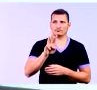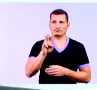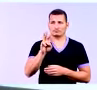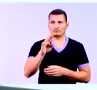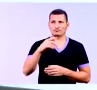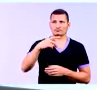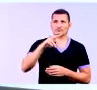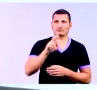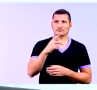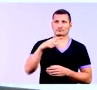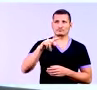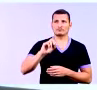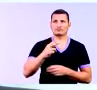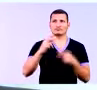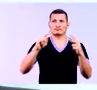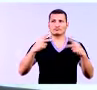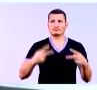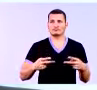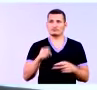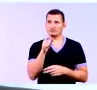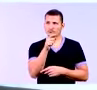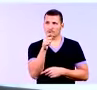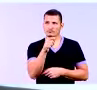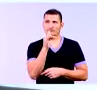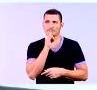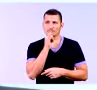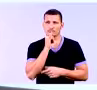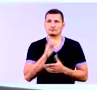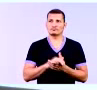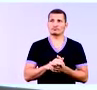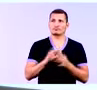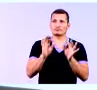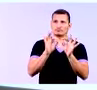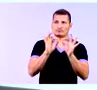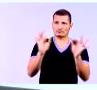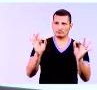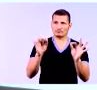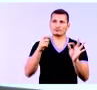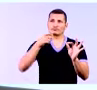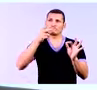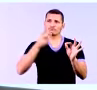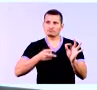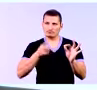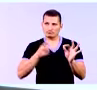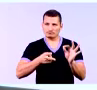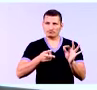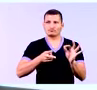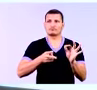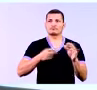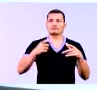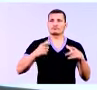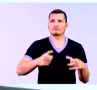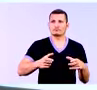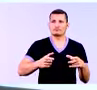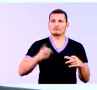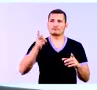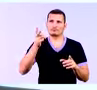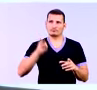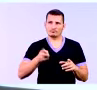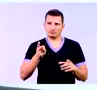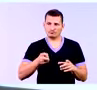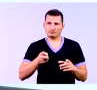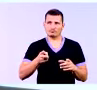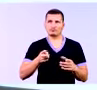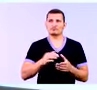PHP ou HTML, neste exemplo, os arquivos do jQuery estão neste mesmo diretório, ou seja, no diretório